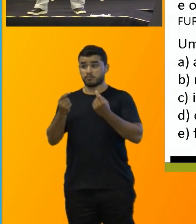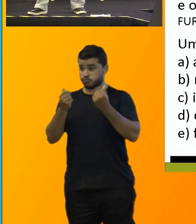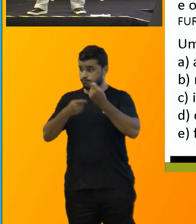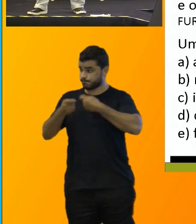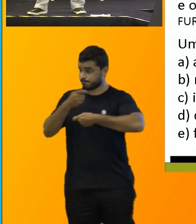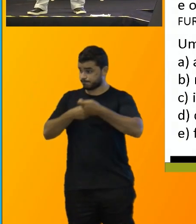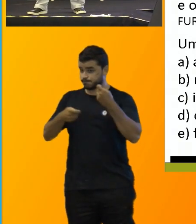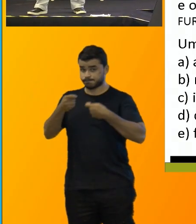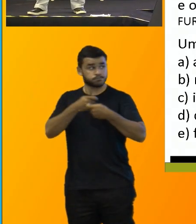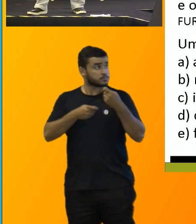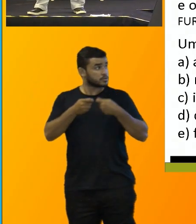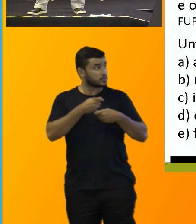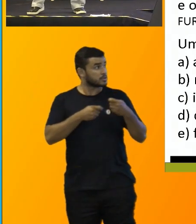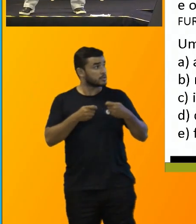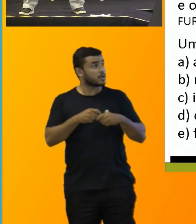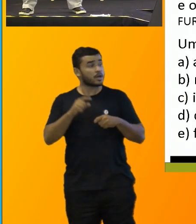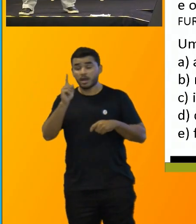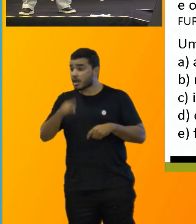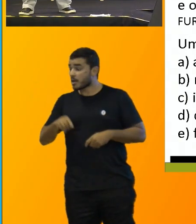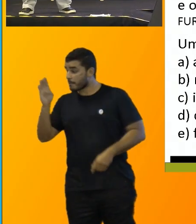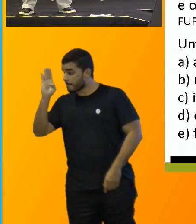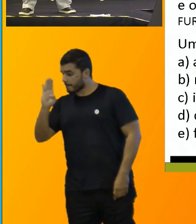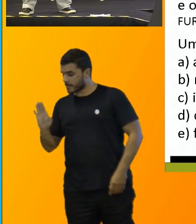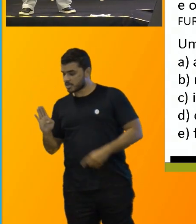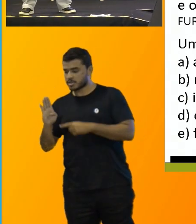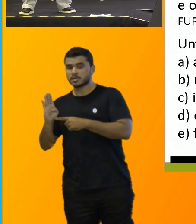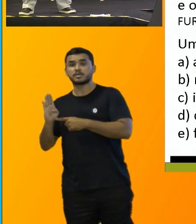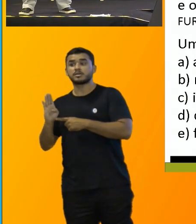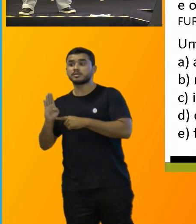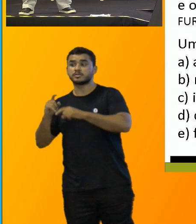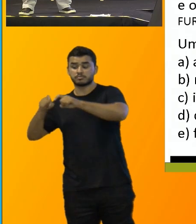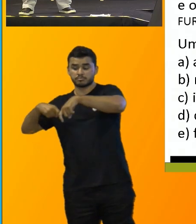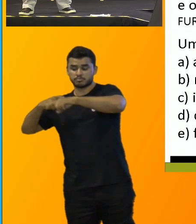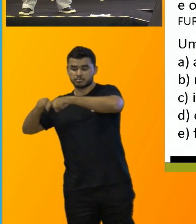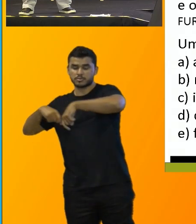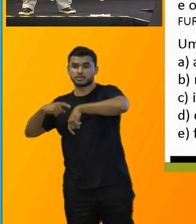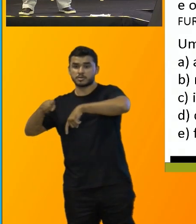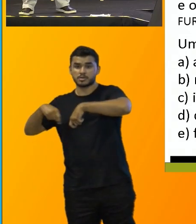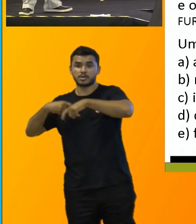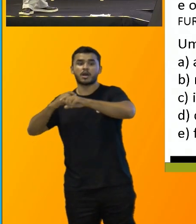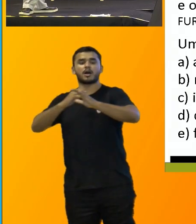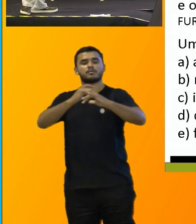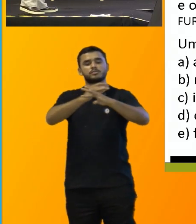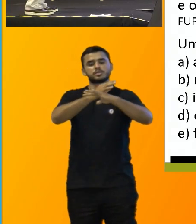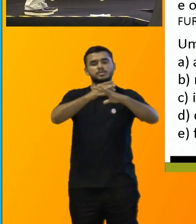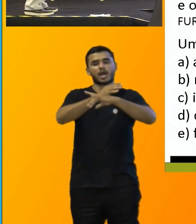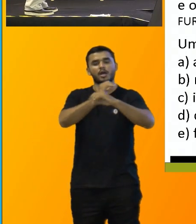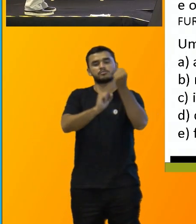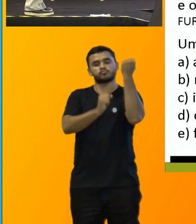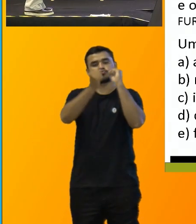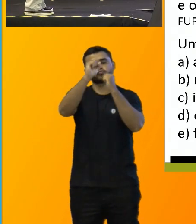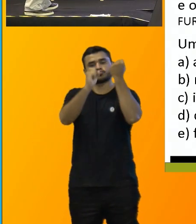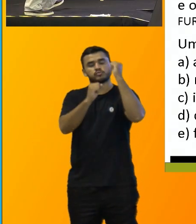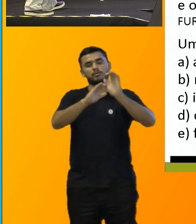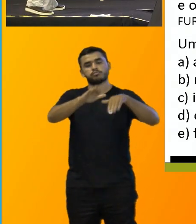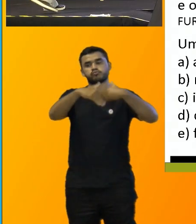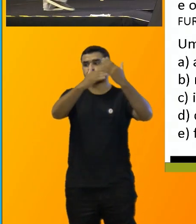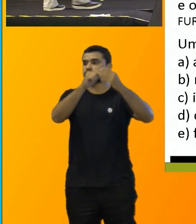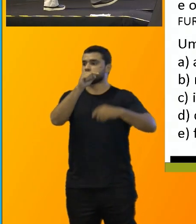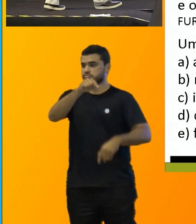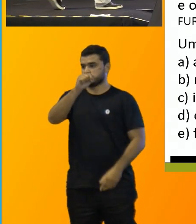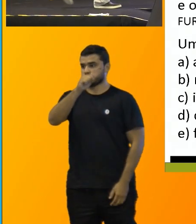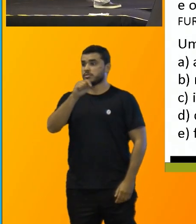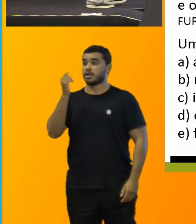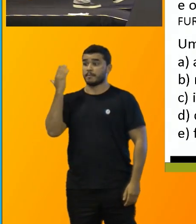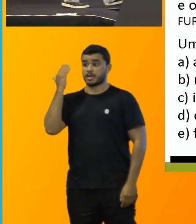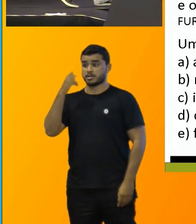mudou um perfil de um Brasil agrário para o modelo urbano industrial, sim ou não? Vamos olhar essa questão? Ao deflagrar-se